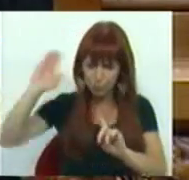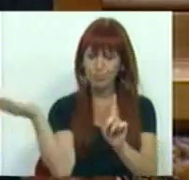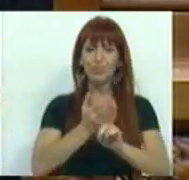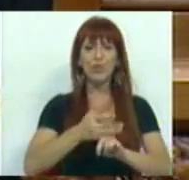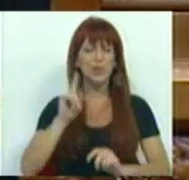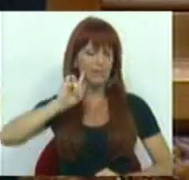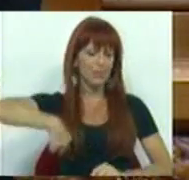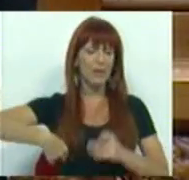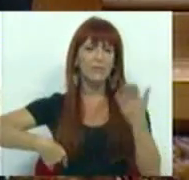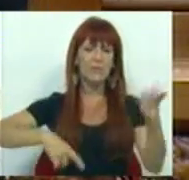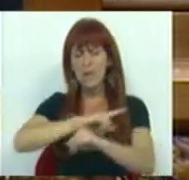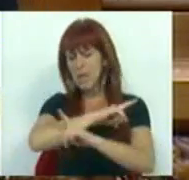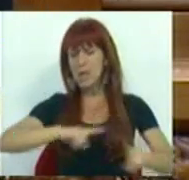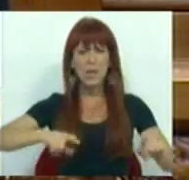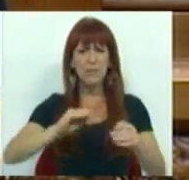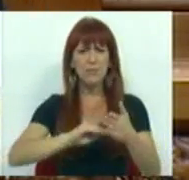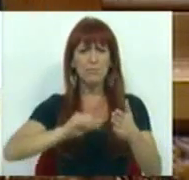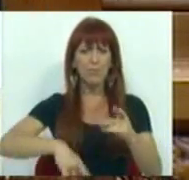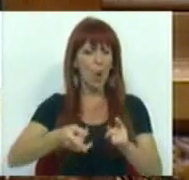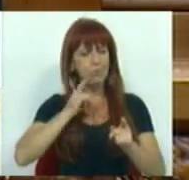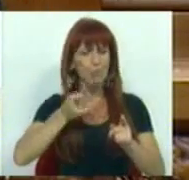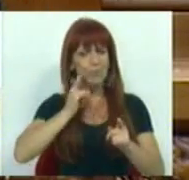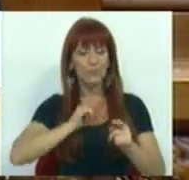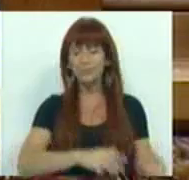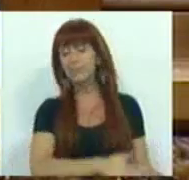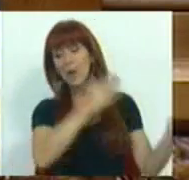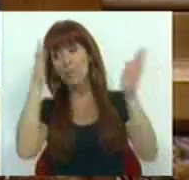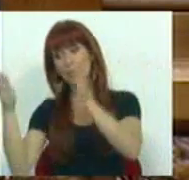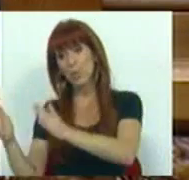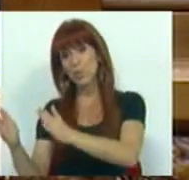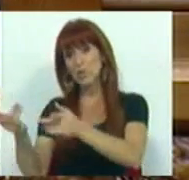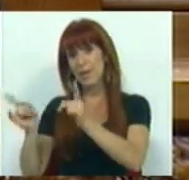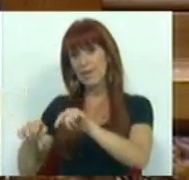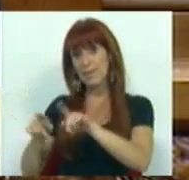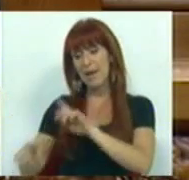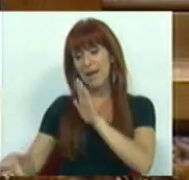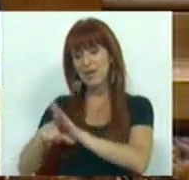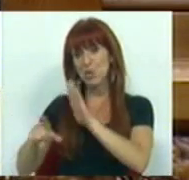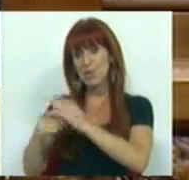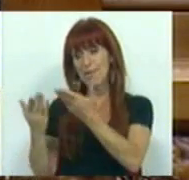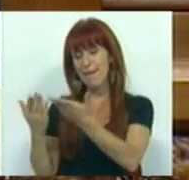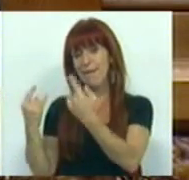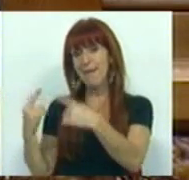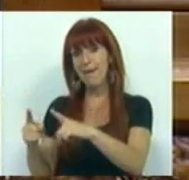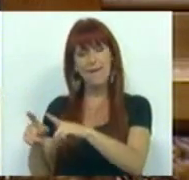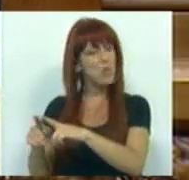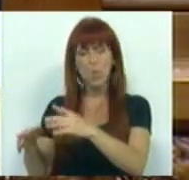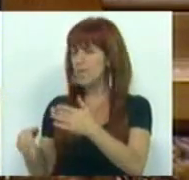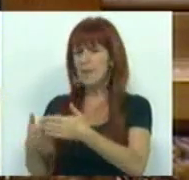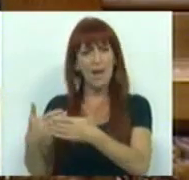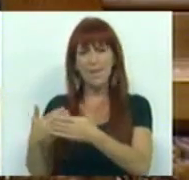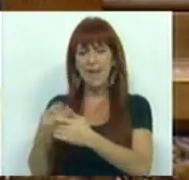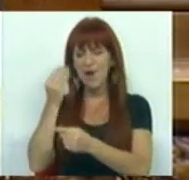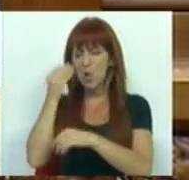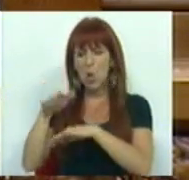os infratores e impedisse a contratação ilegal. Por outro lado, também a legislação existente não oferece